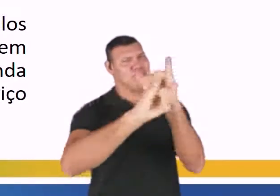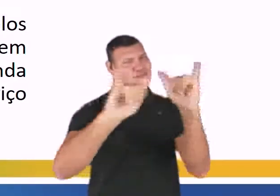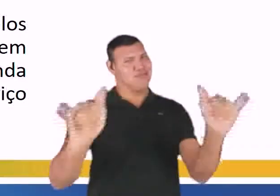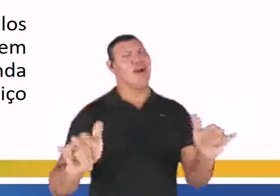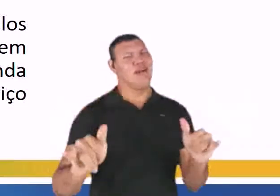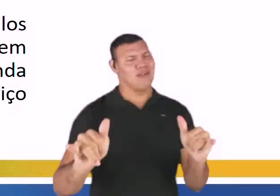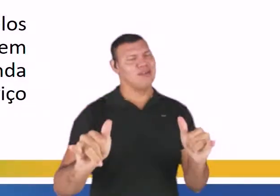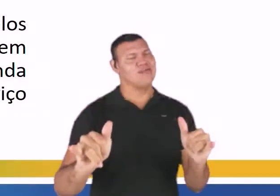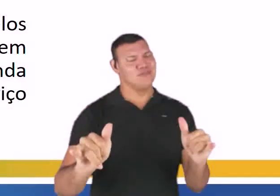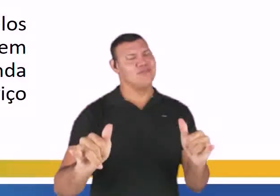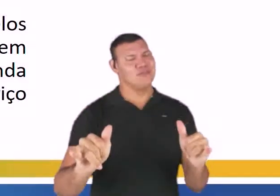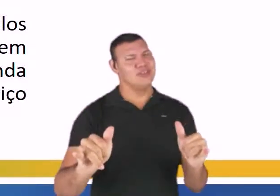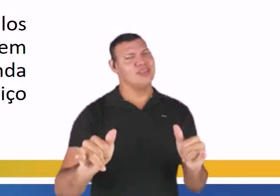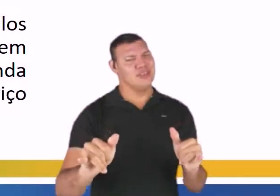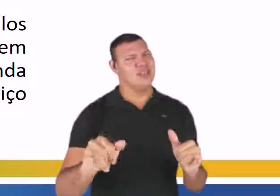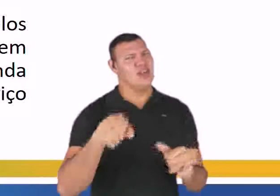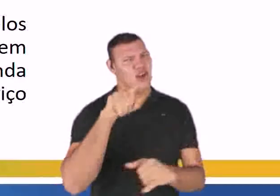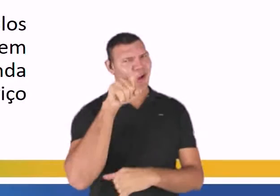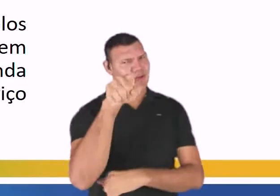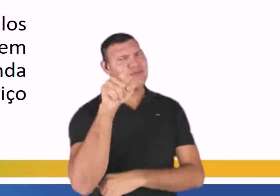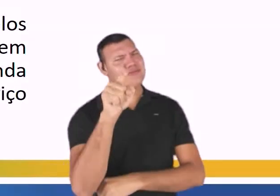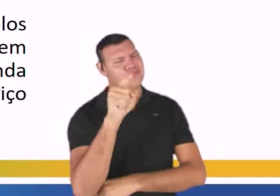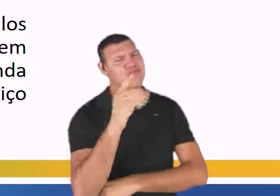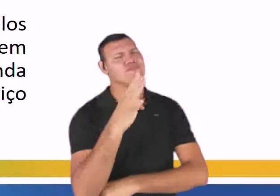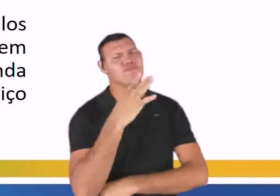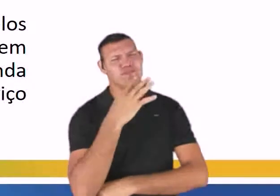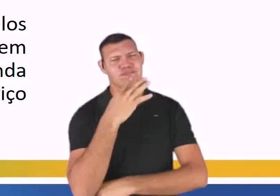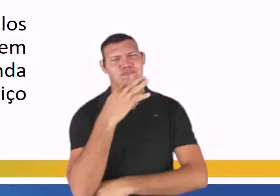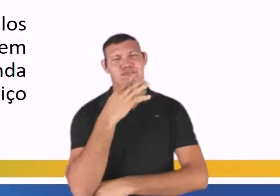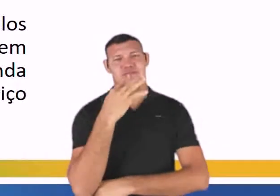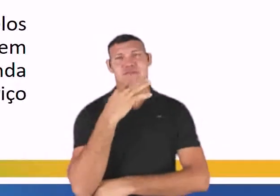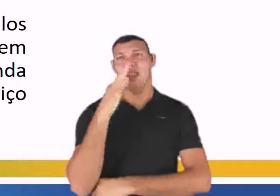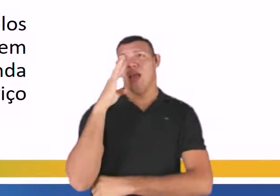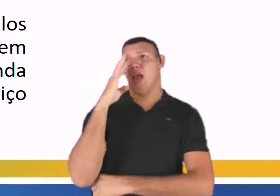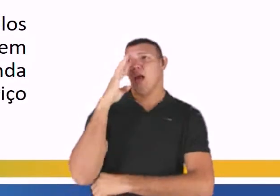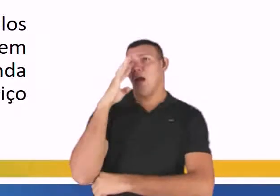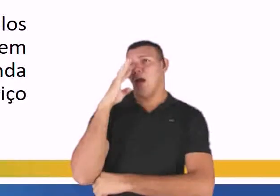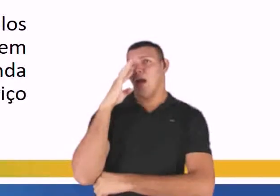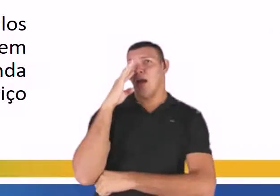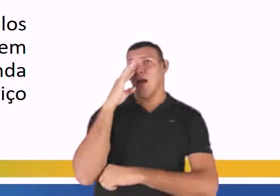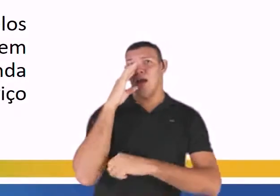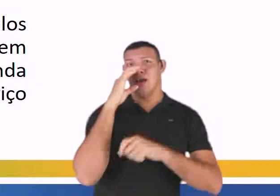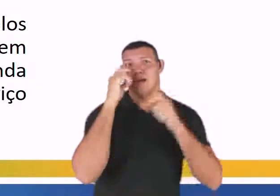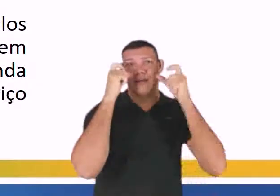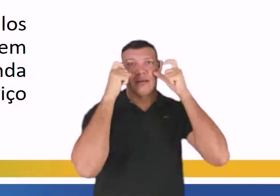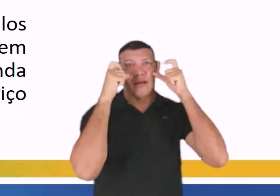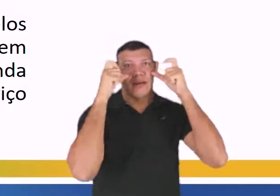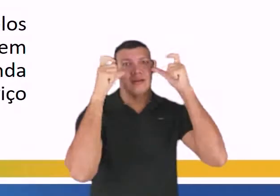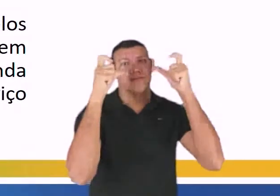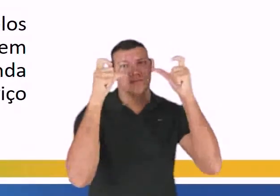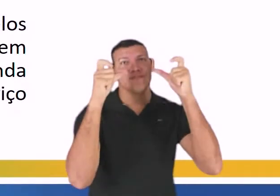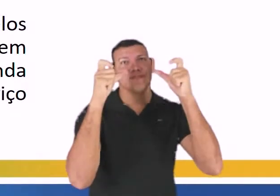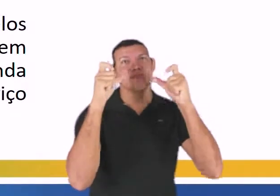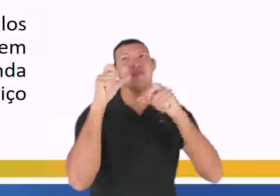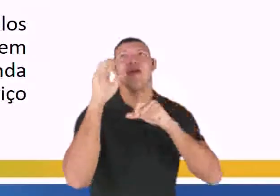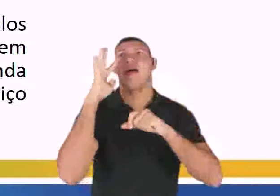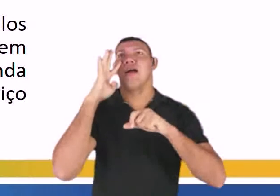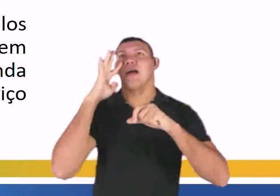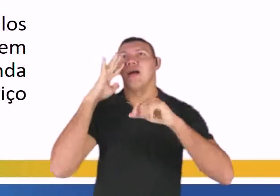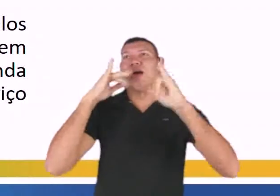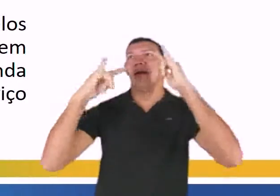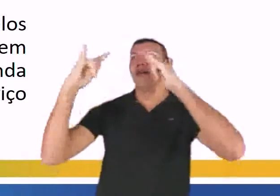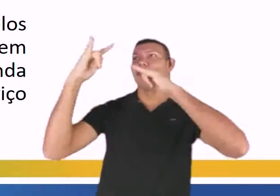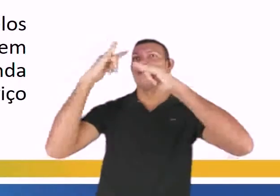provavelmente, tenho certeza, você deve conhecer e apreciar muitos que chamam a nossa atenção por aí. Ele está